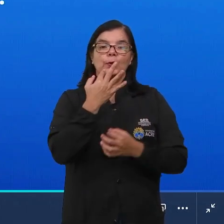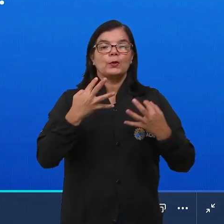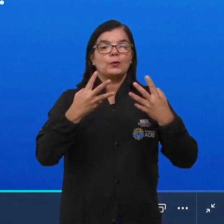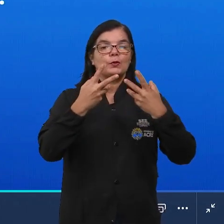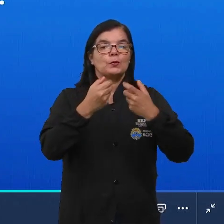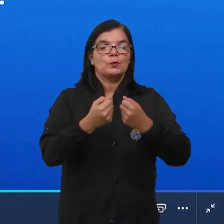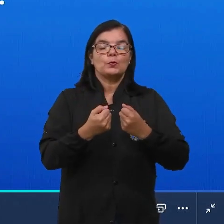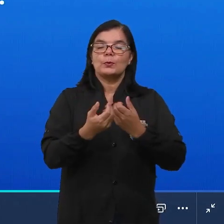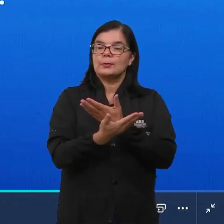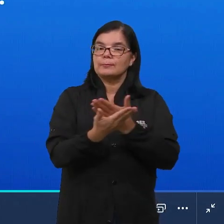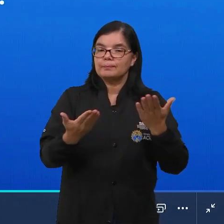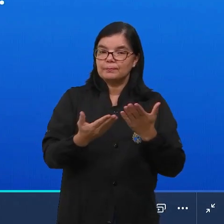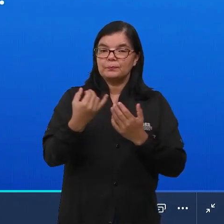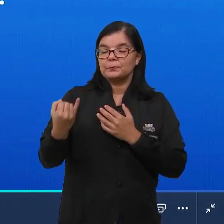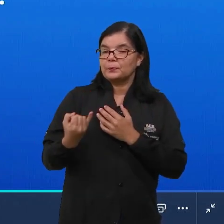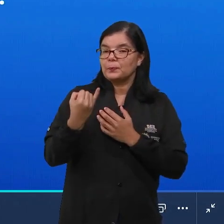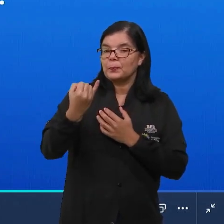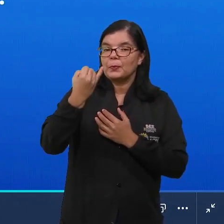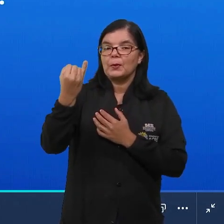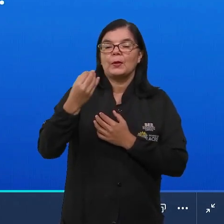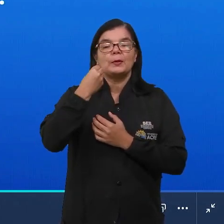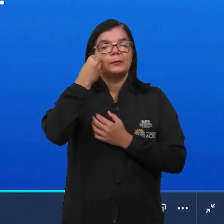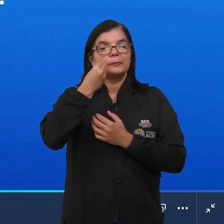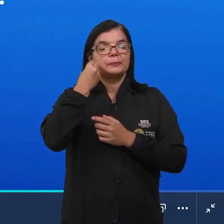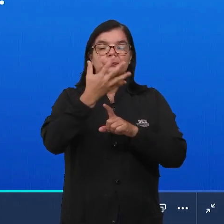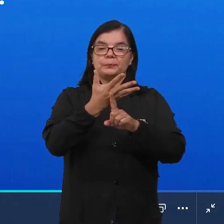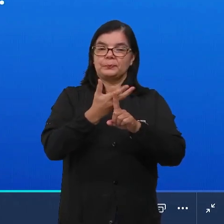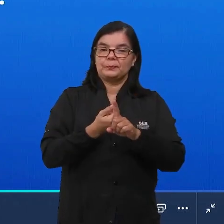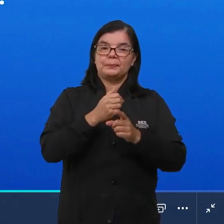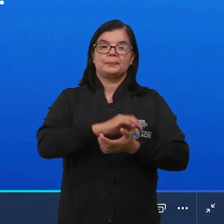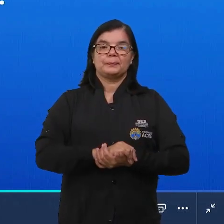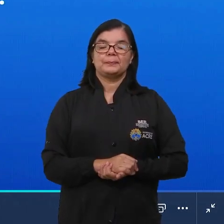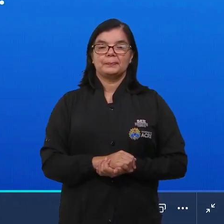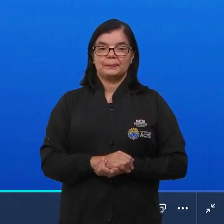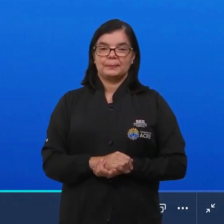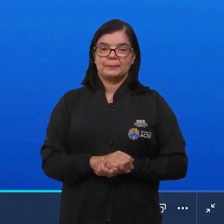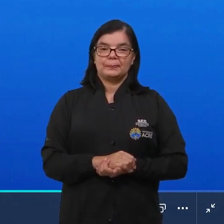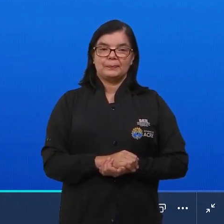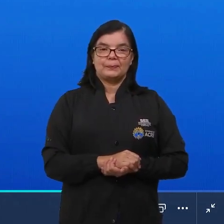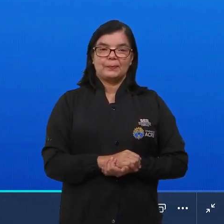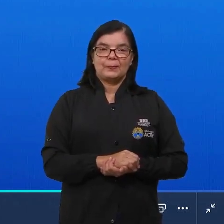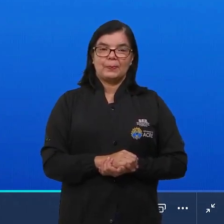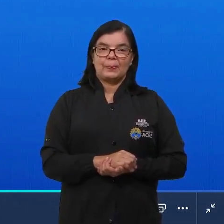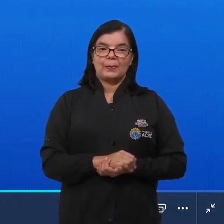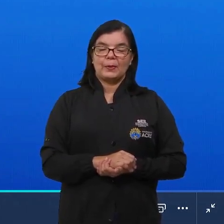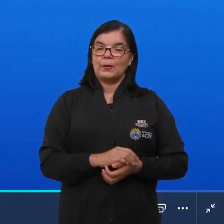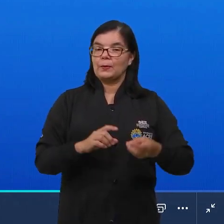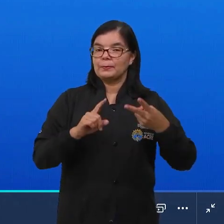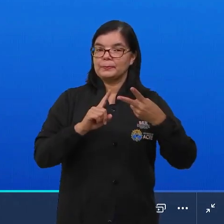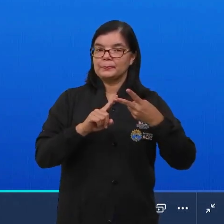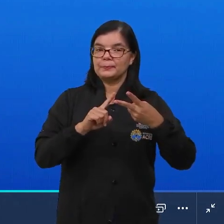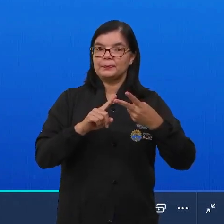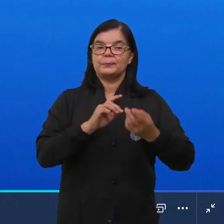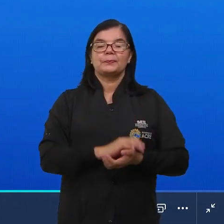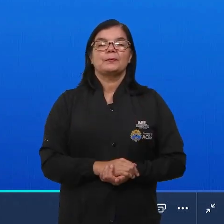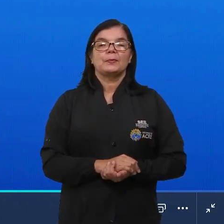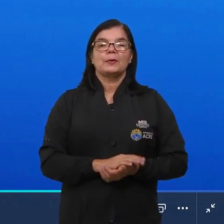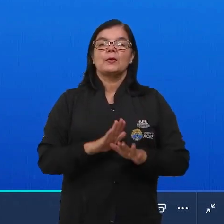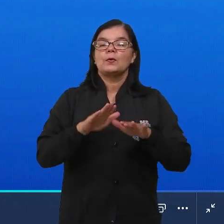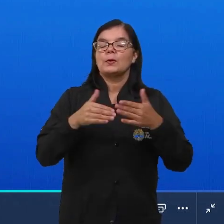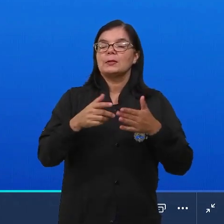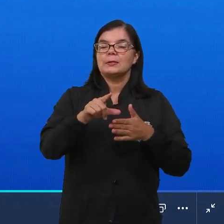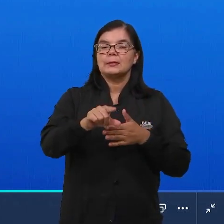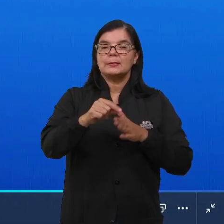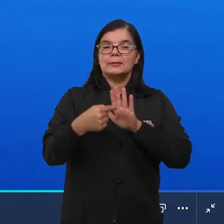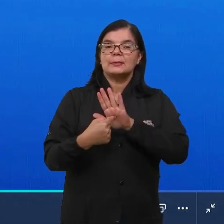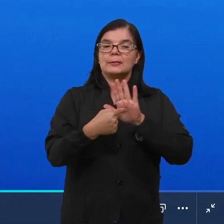tornando o ambiente parte essencial da experiência artística. Vamos agora para a questão de número 2, que diz qual